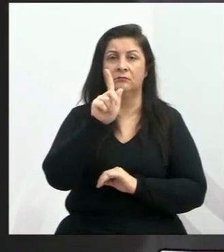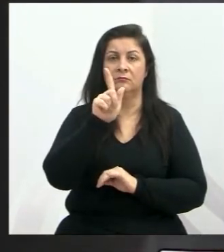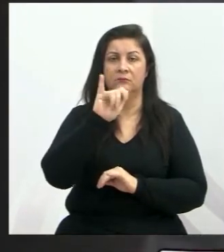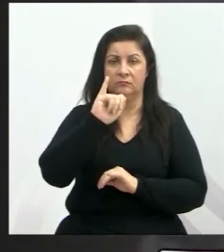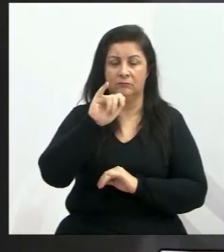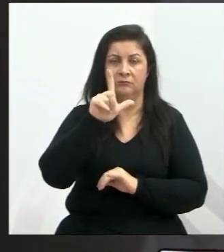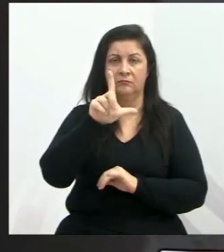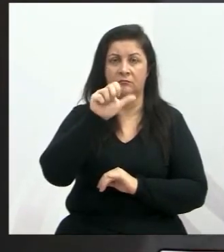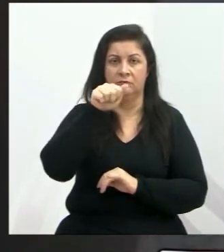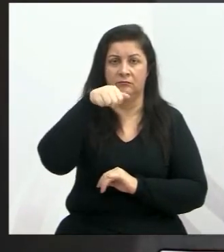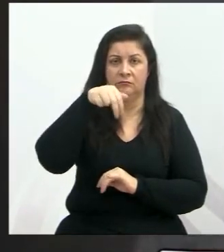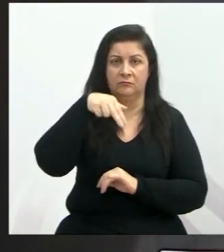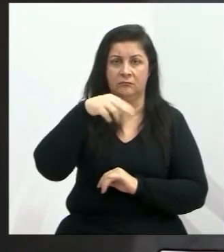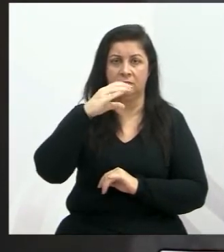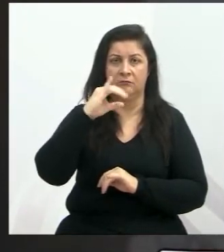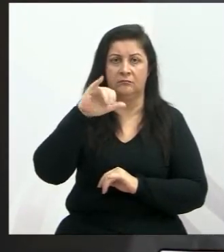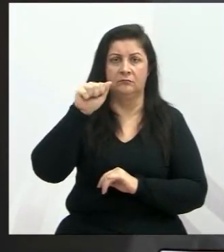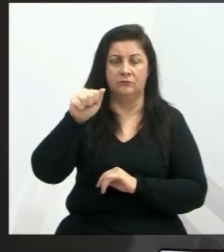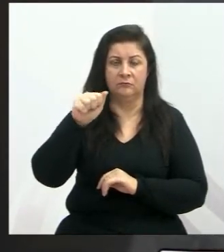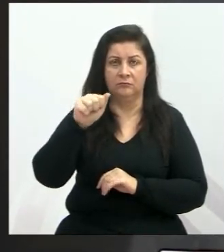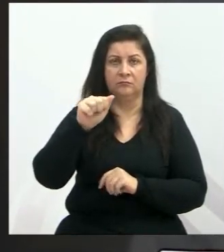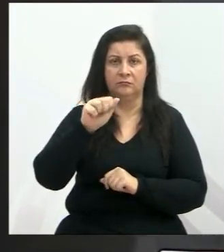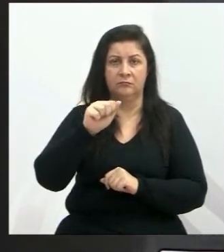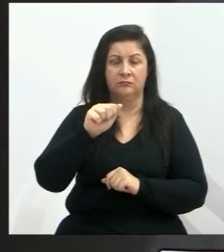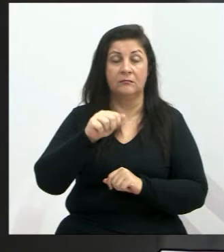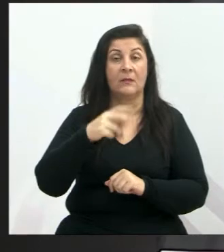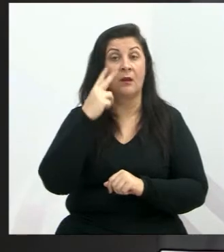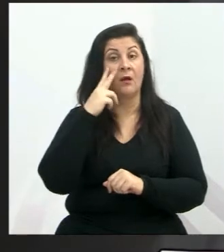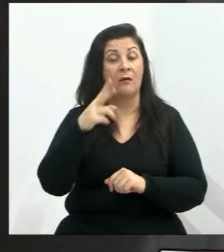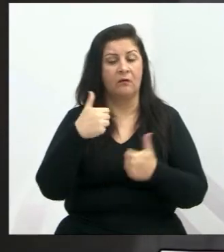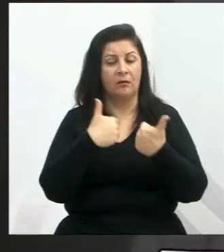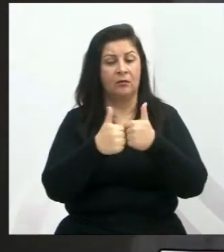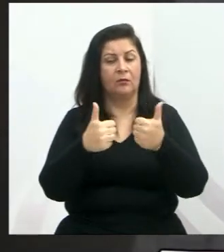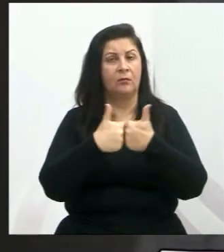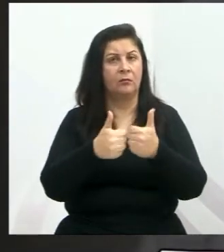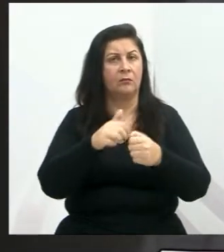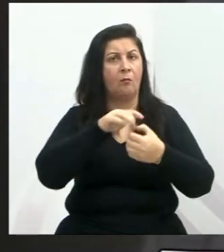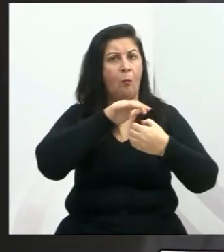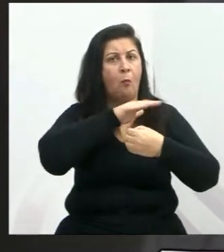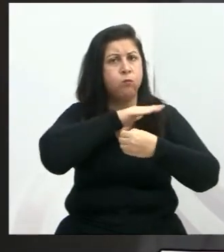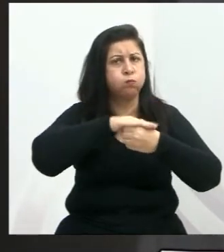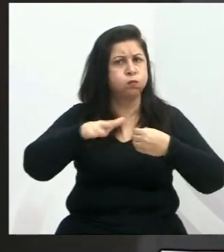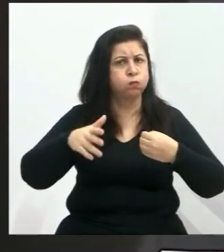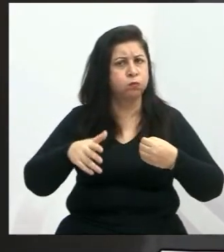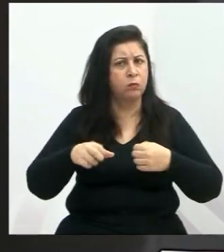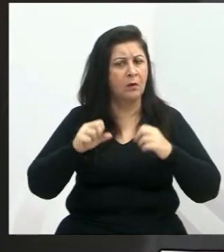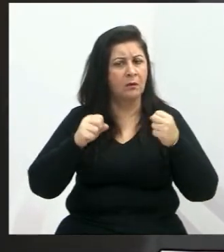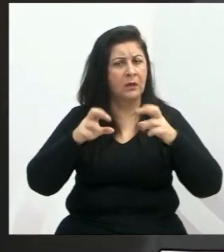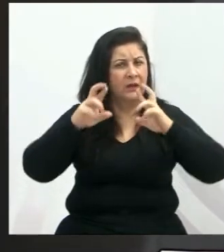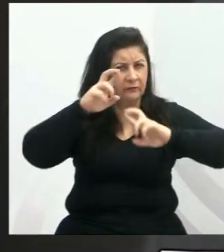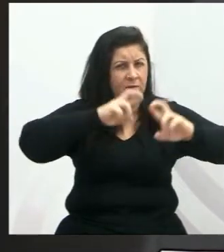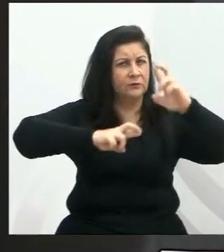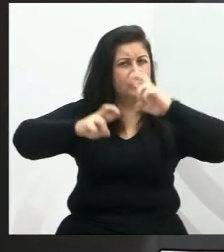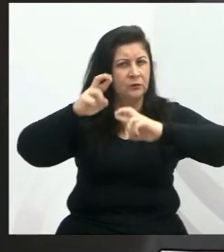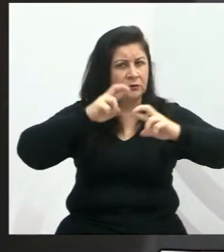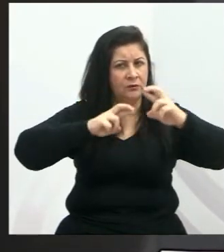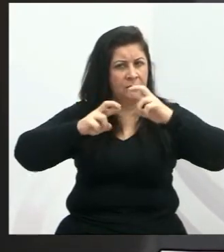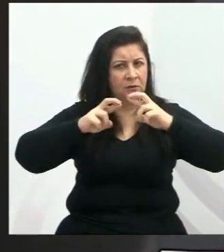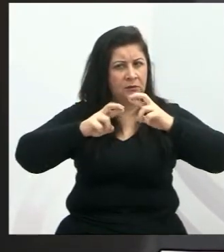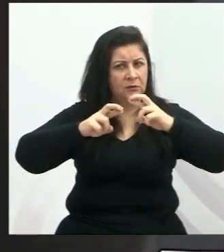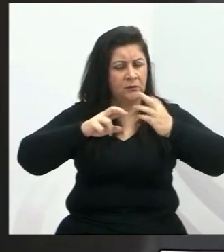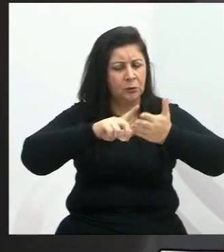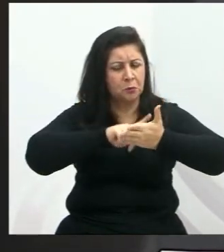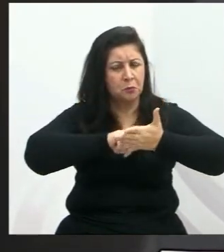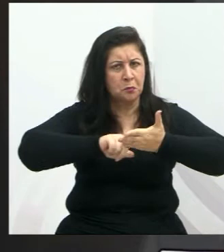quanto esses ônibus extremamente lotados. Vigilância sanitária que, em algumas situações, e não